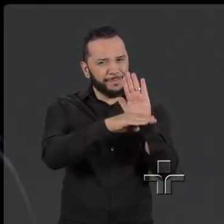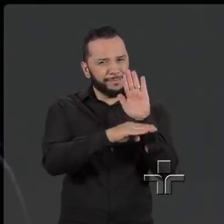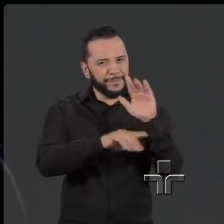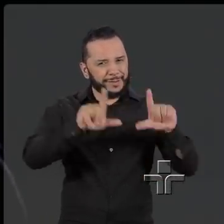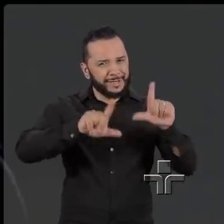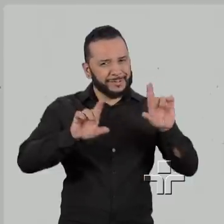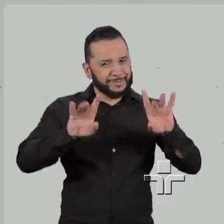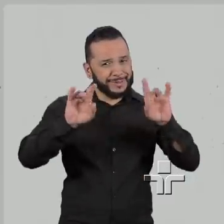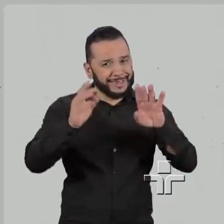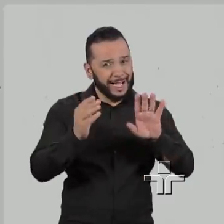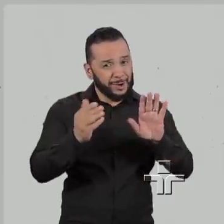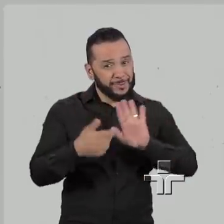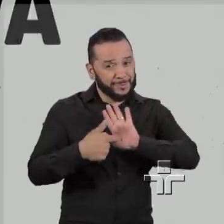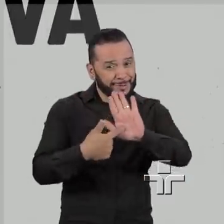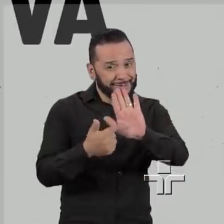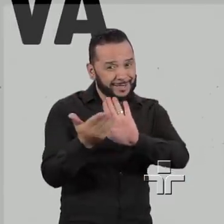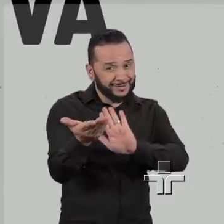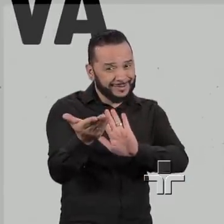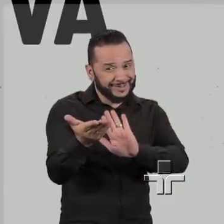para você.